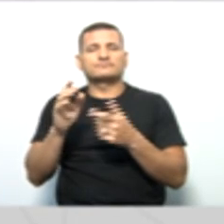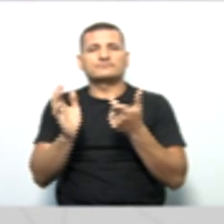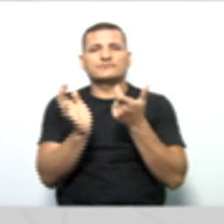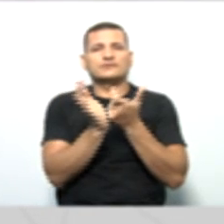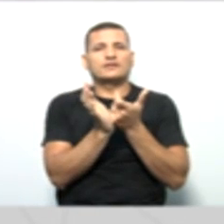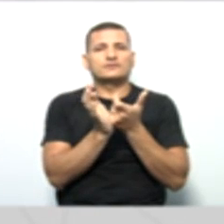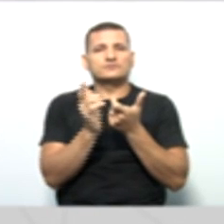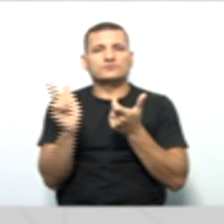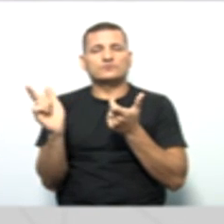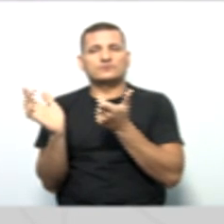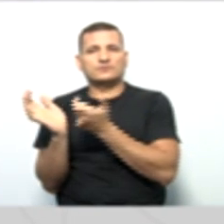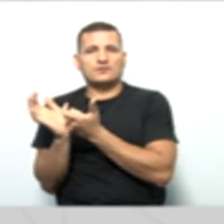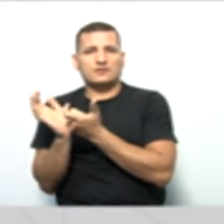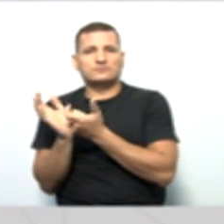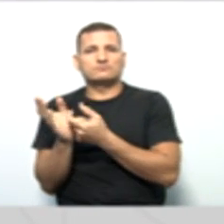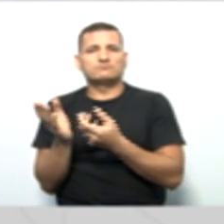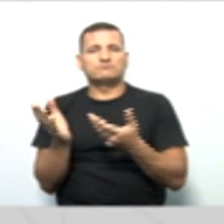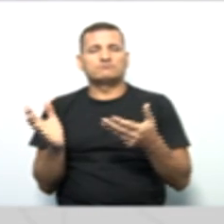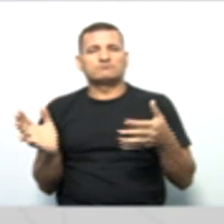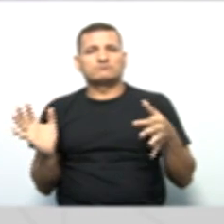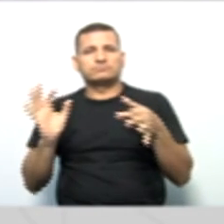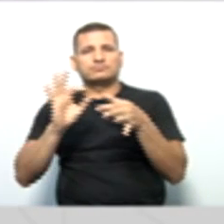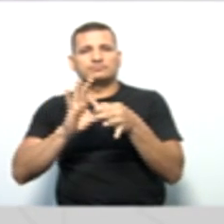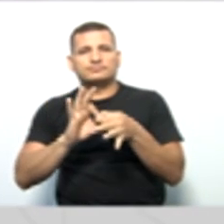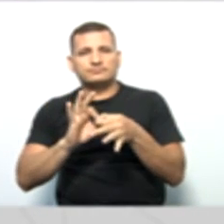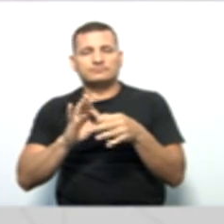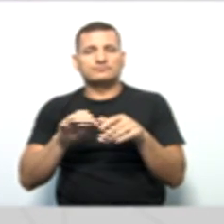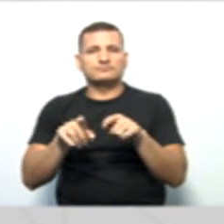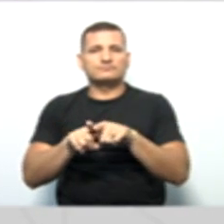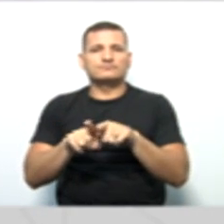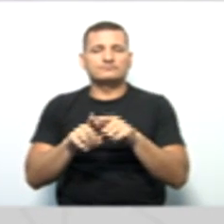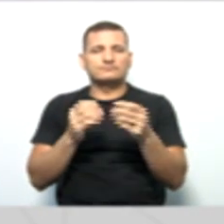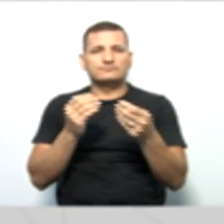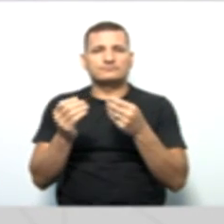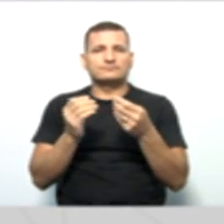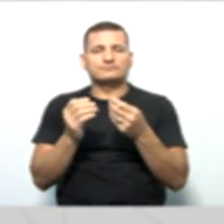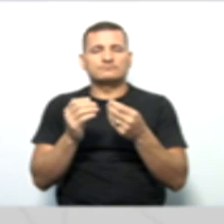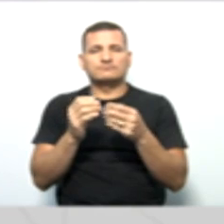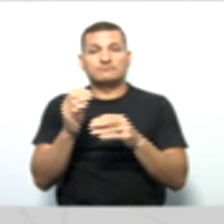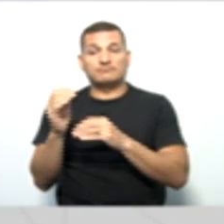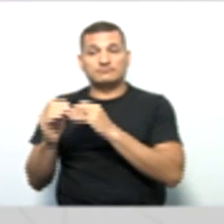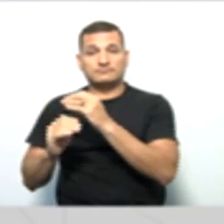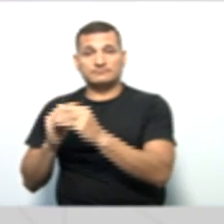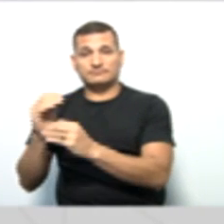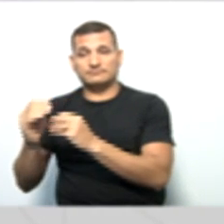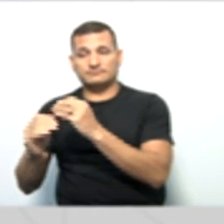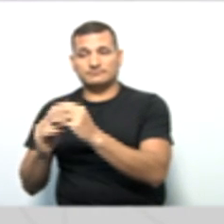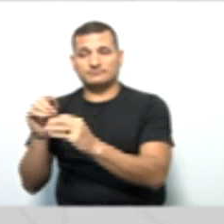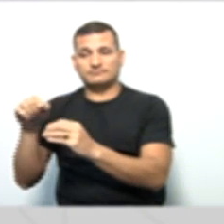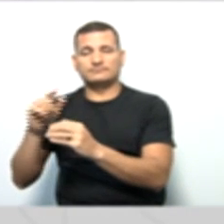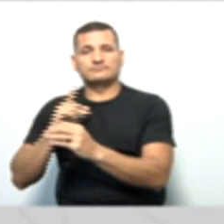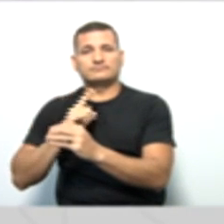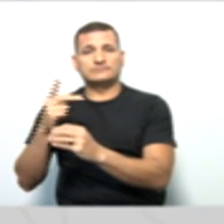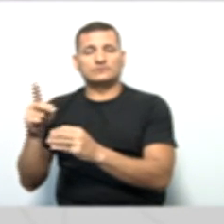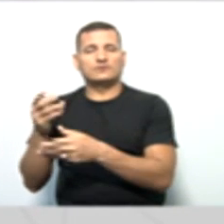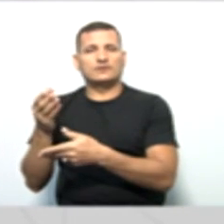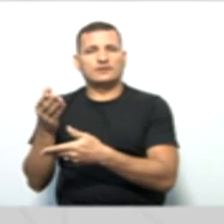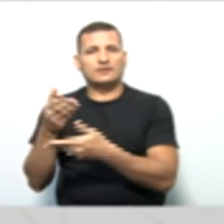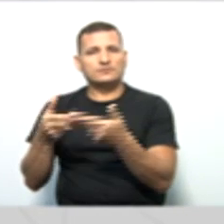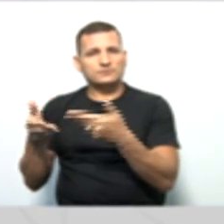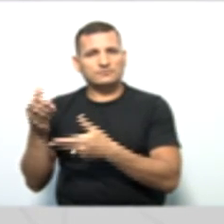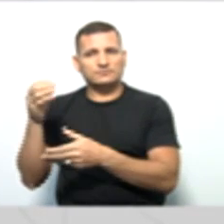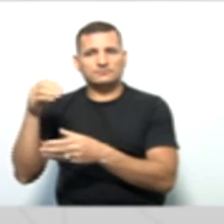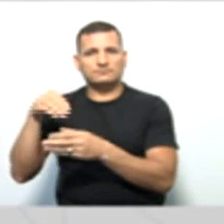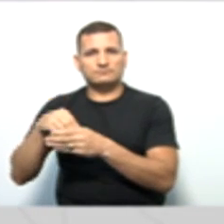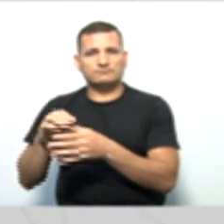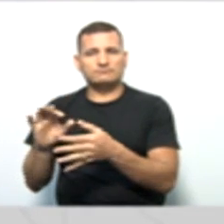com a outra. Como que os dados, através lá do meu banco de dados, tem lá as suas entidades e os seus relacionamentos.